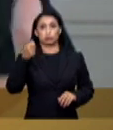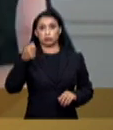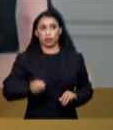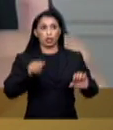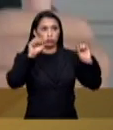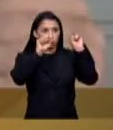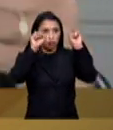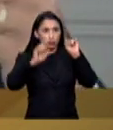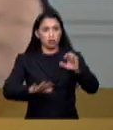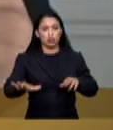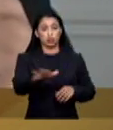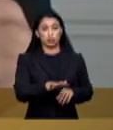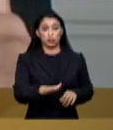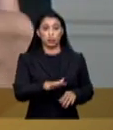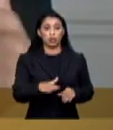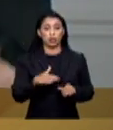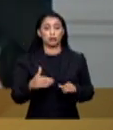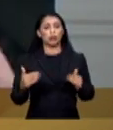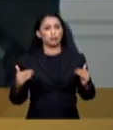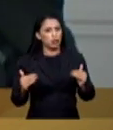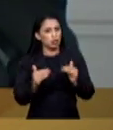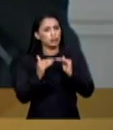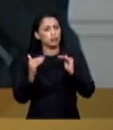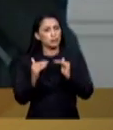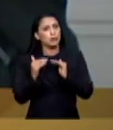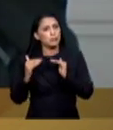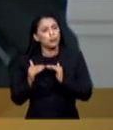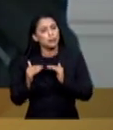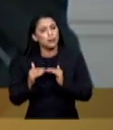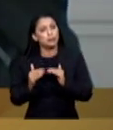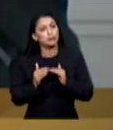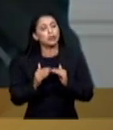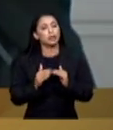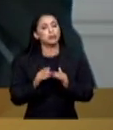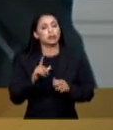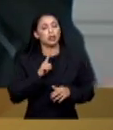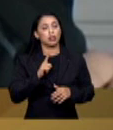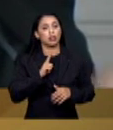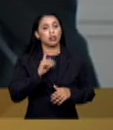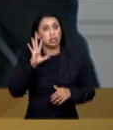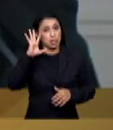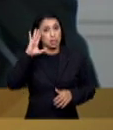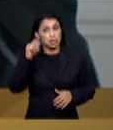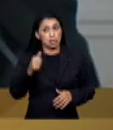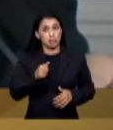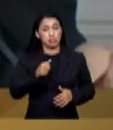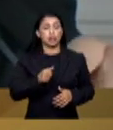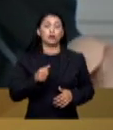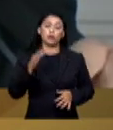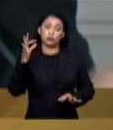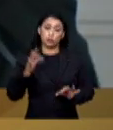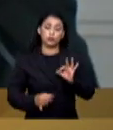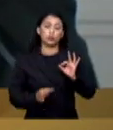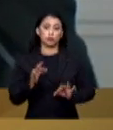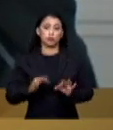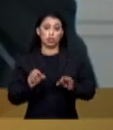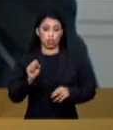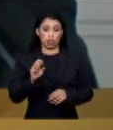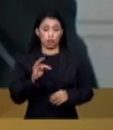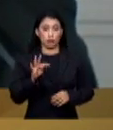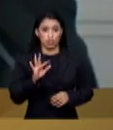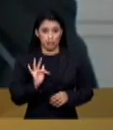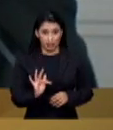está dentro do próprio exercício da jurisdição. O Supremo